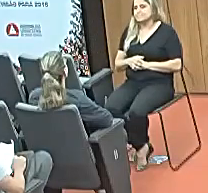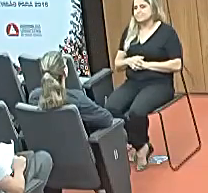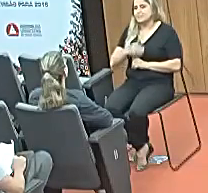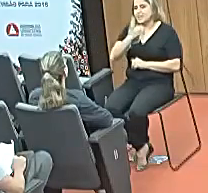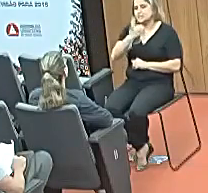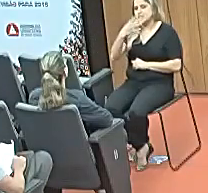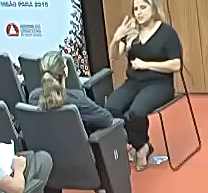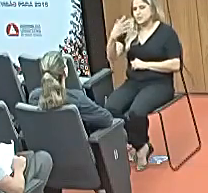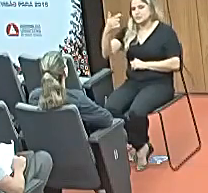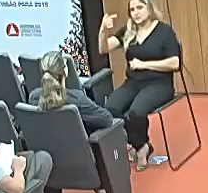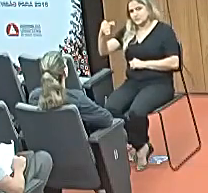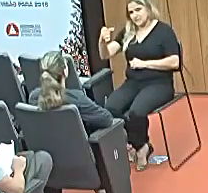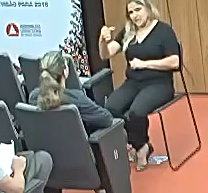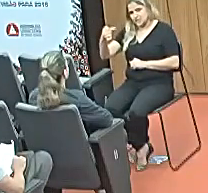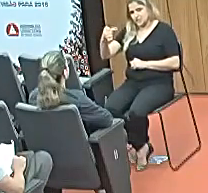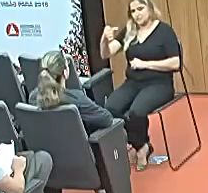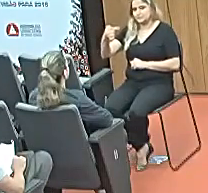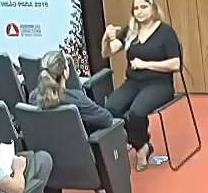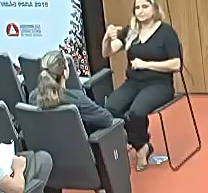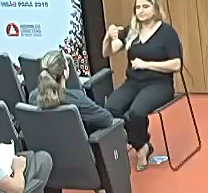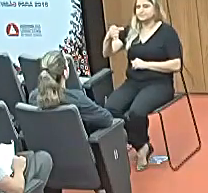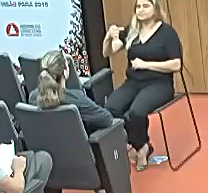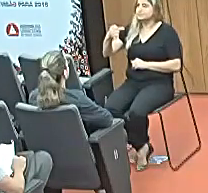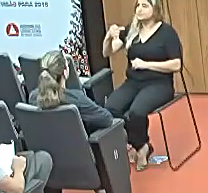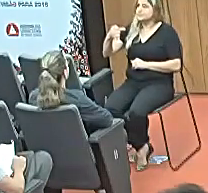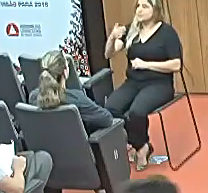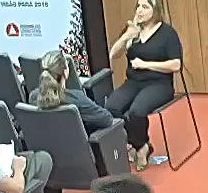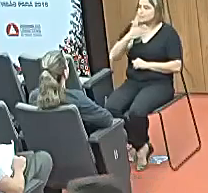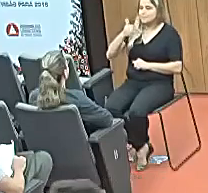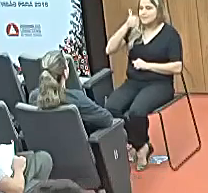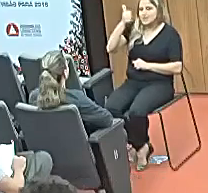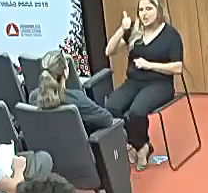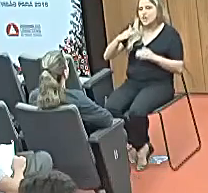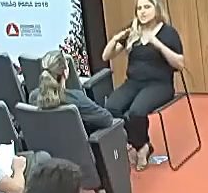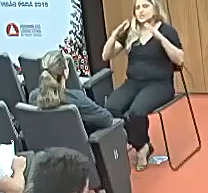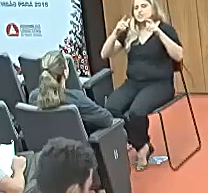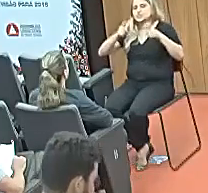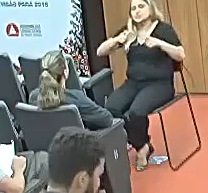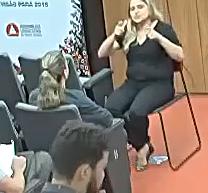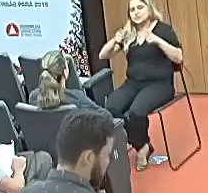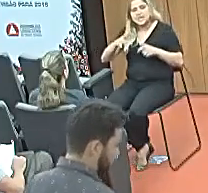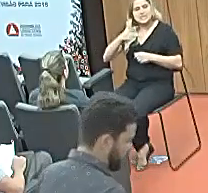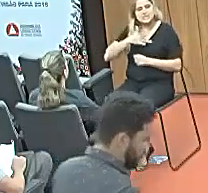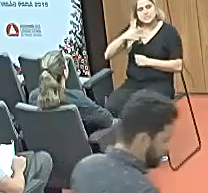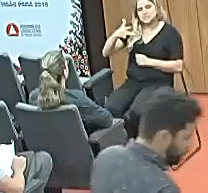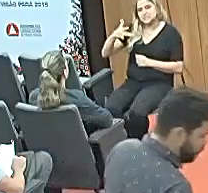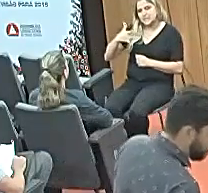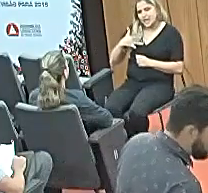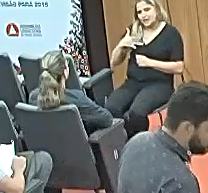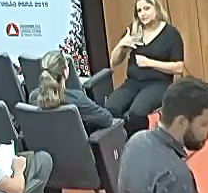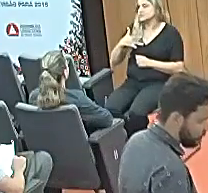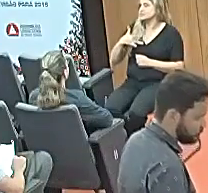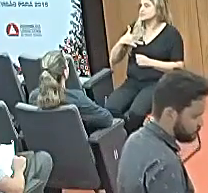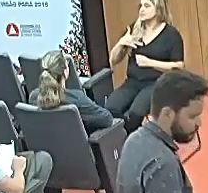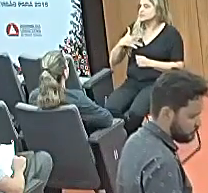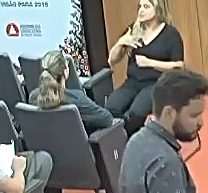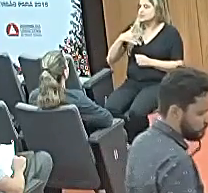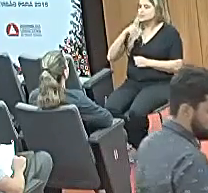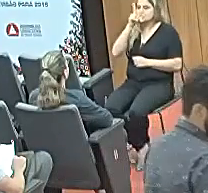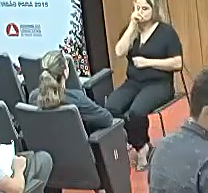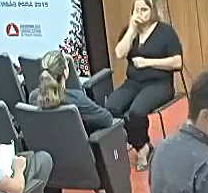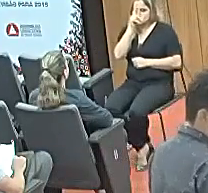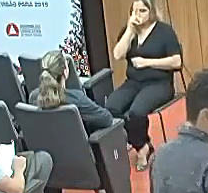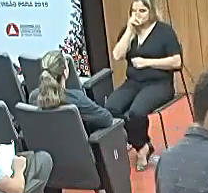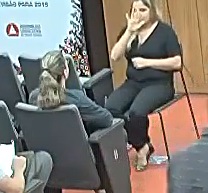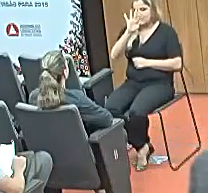047 modernização dos estabelecimentos assistenciais de saúde gestão da fundação hospitalar do estado de minas gerais